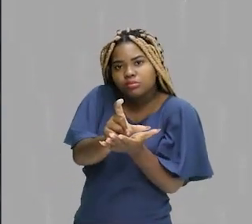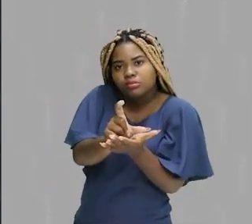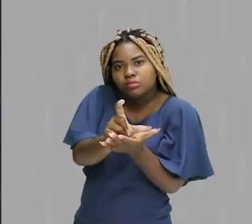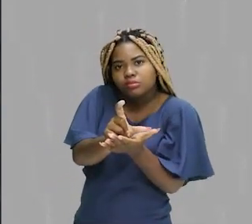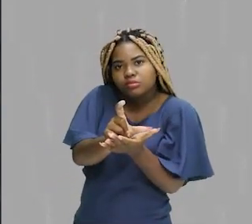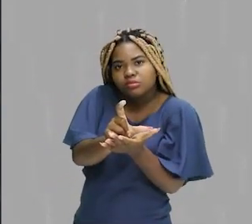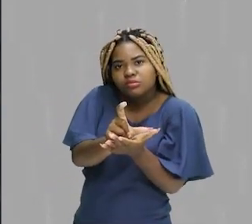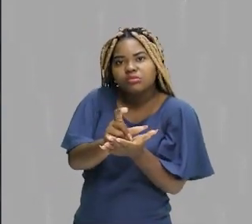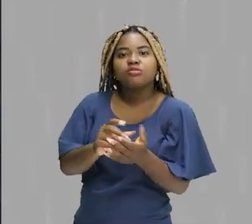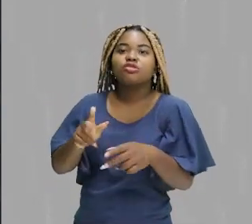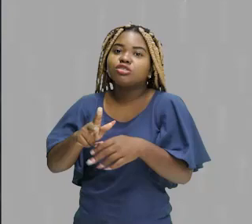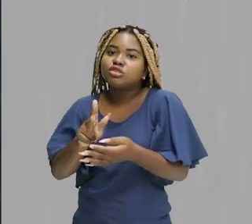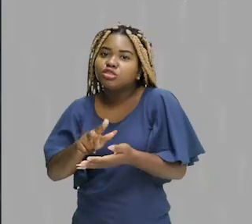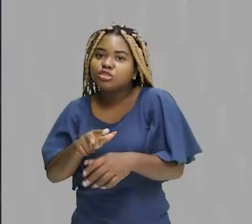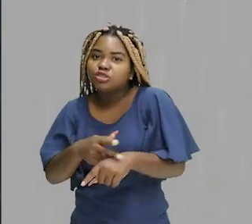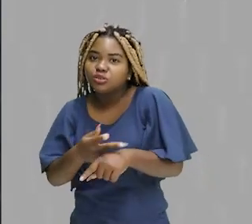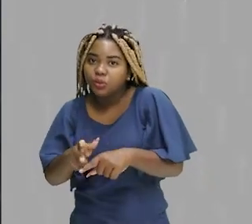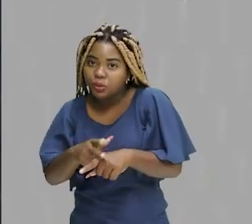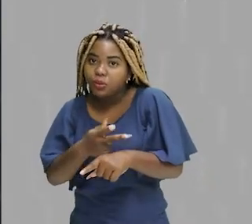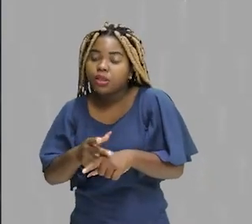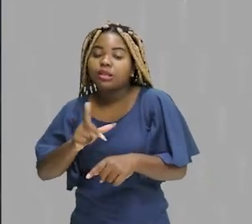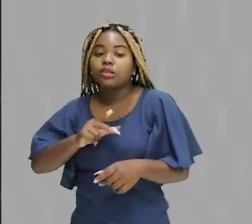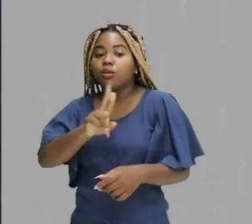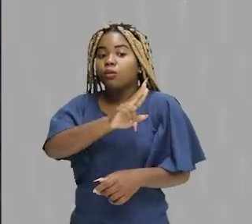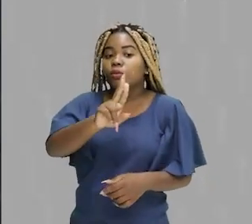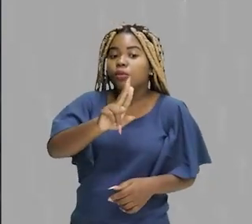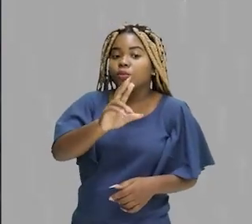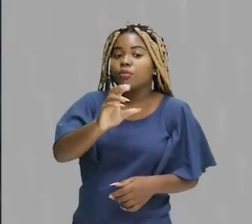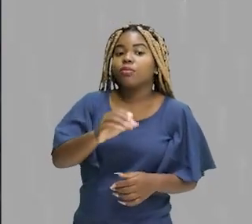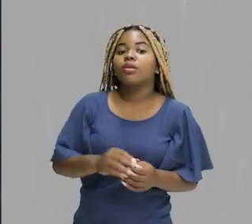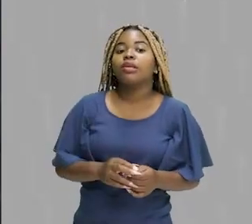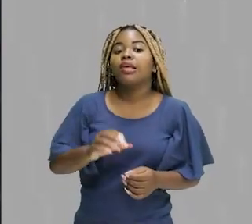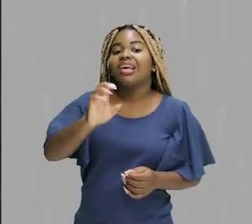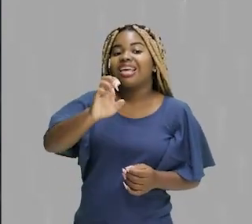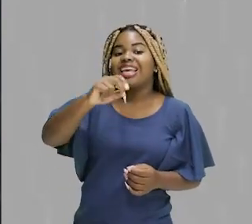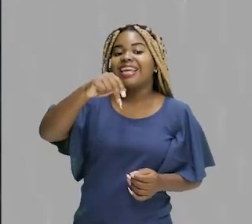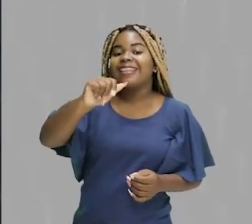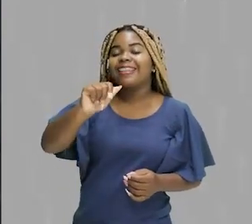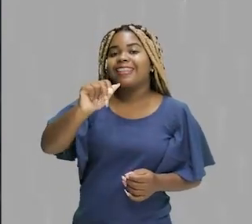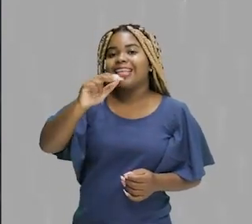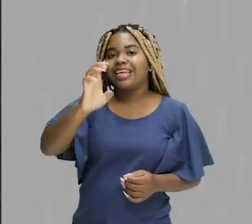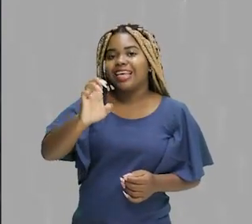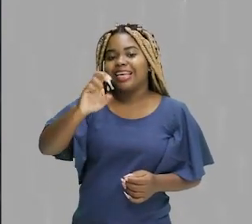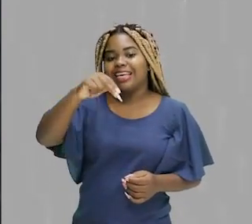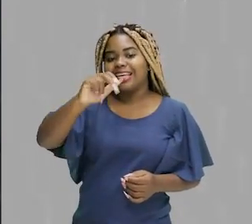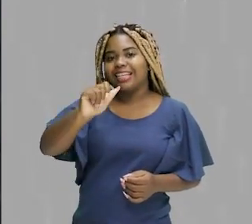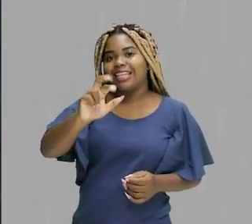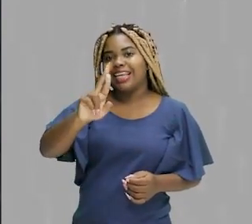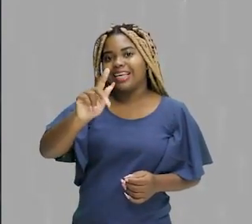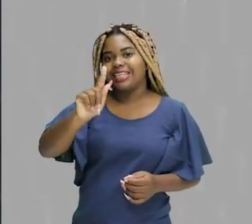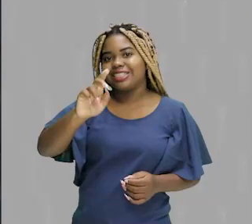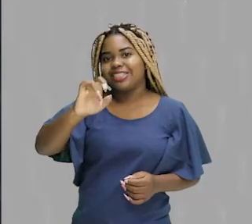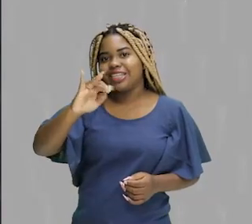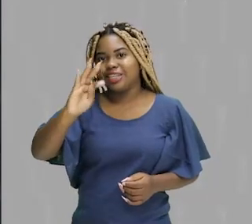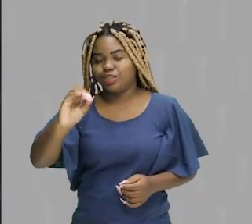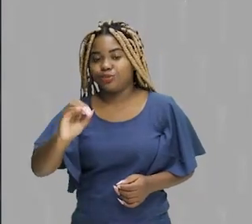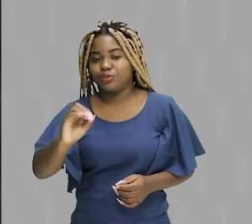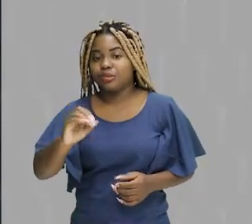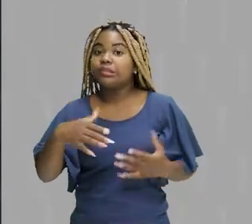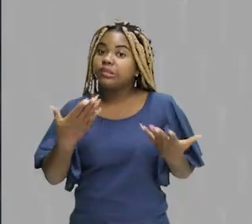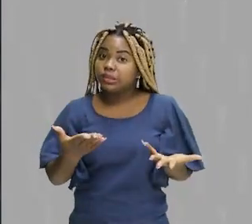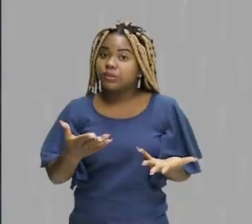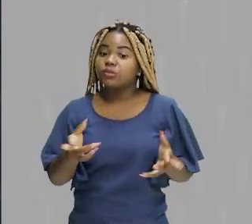calorias. Ok? Então, as substâncias apresentam um conteúdo energético. E esse conteúdo energético nós chamamos de